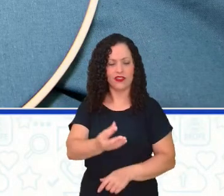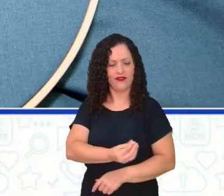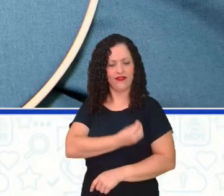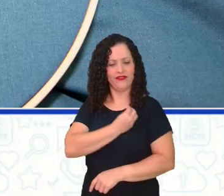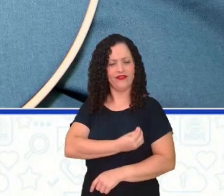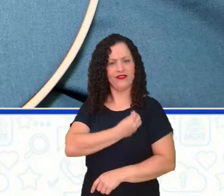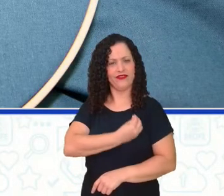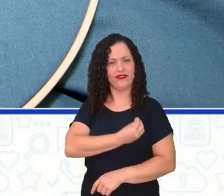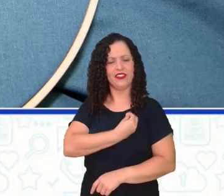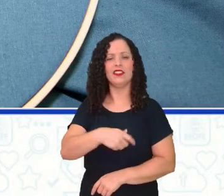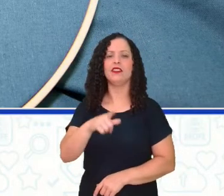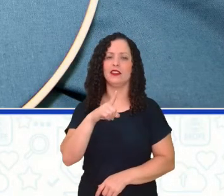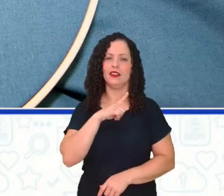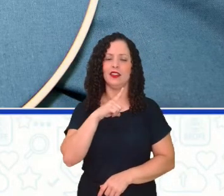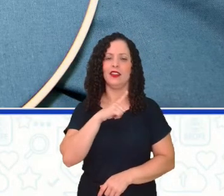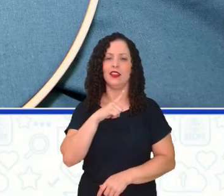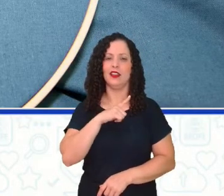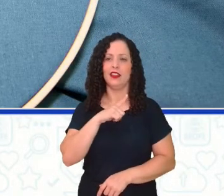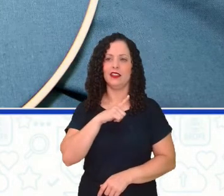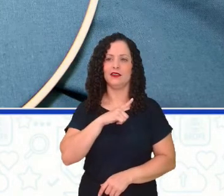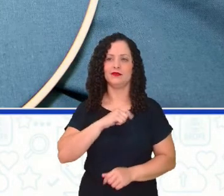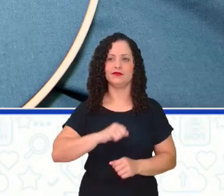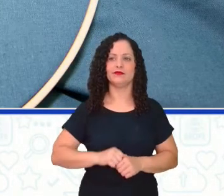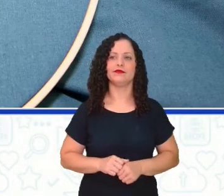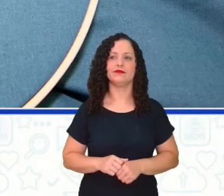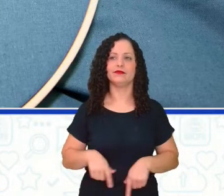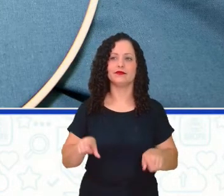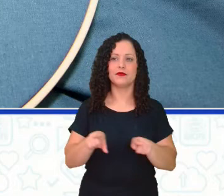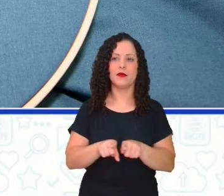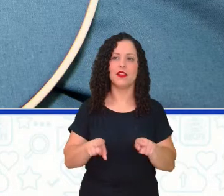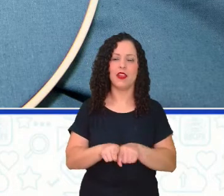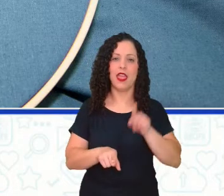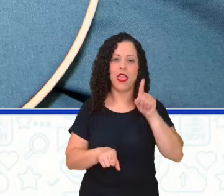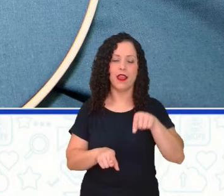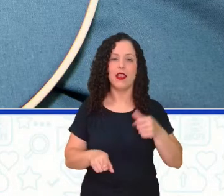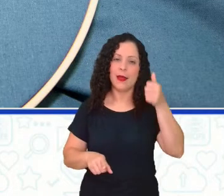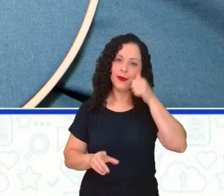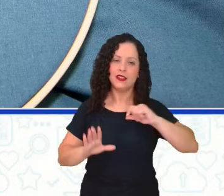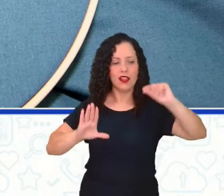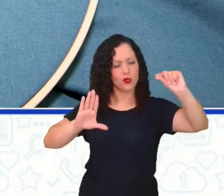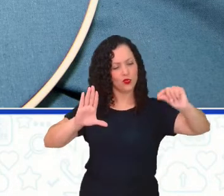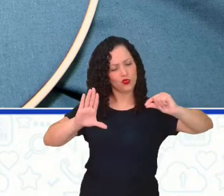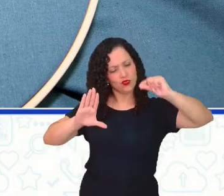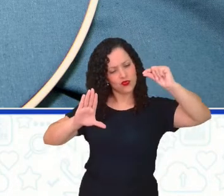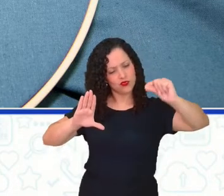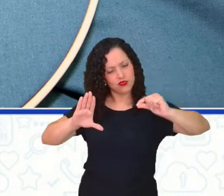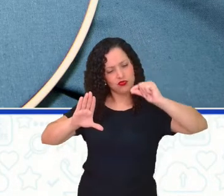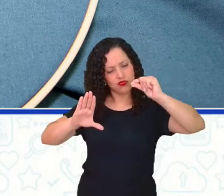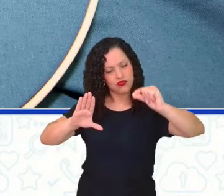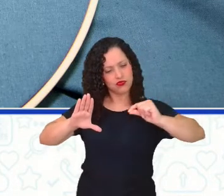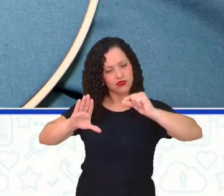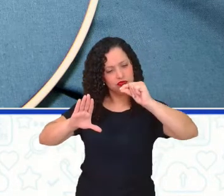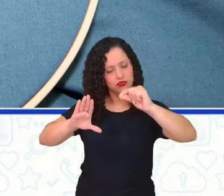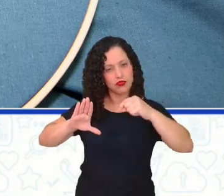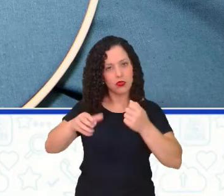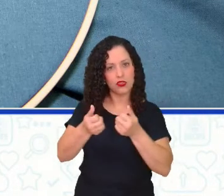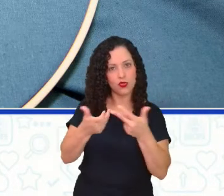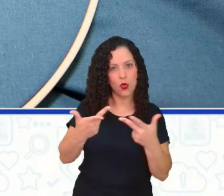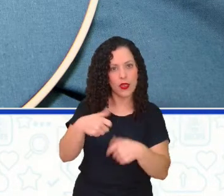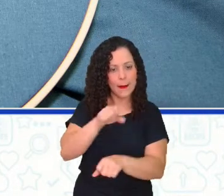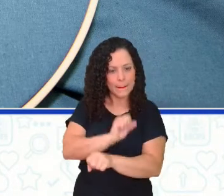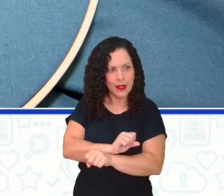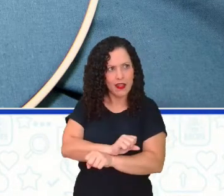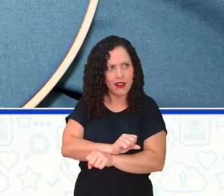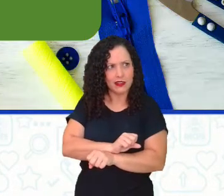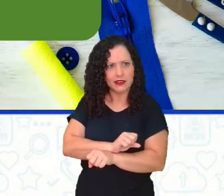se vê tentada a visitar esse cenário inventado no tecido. A partir do momento em que ela aborda o tecido, as coisas se tornam estáticas. Mas isso é a